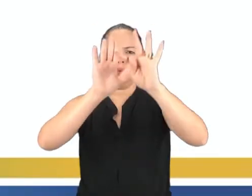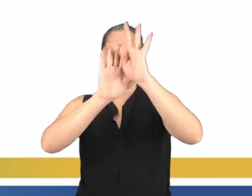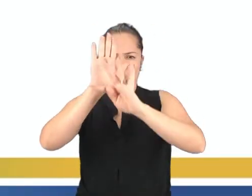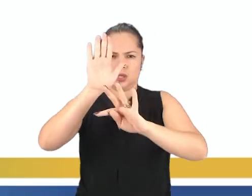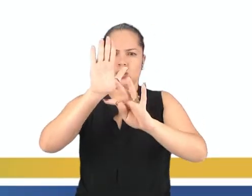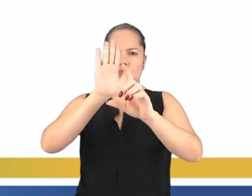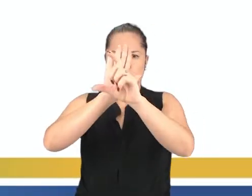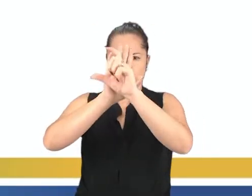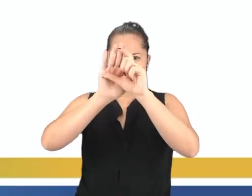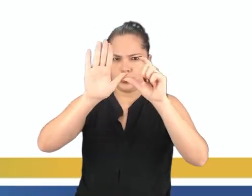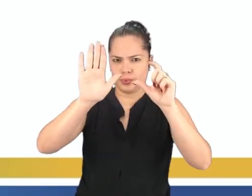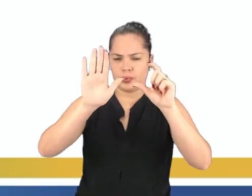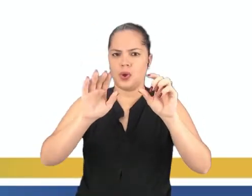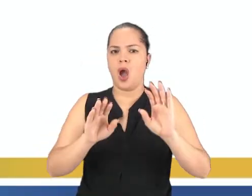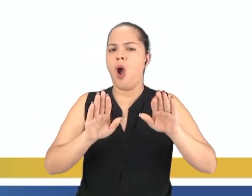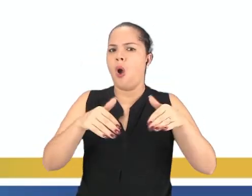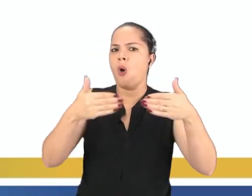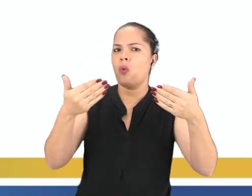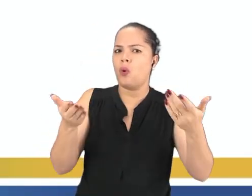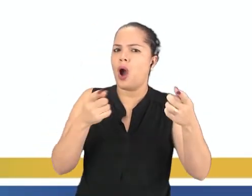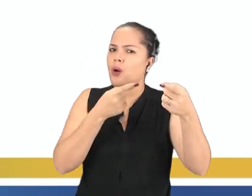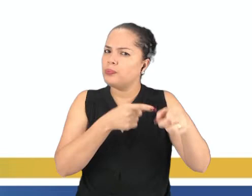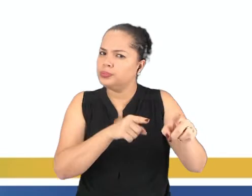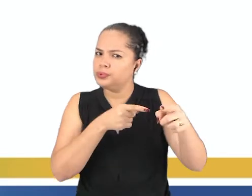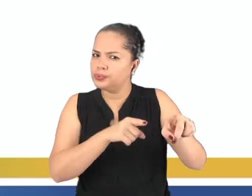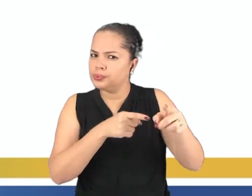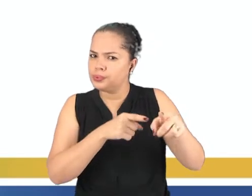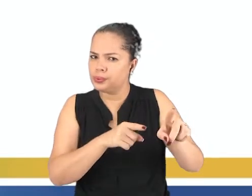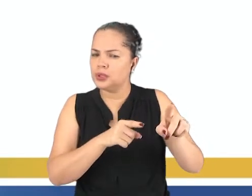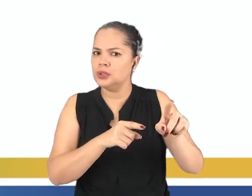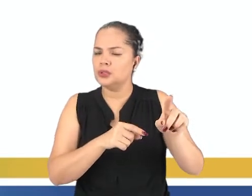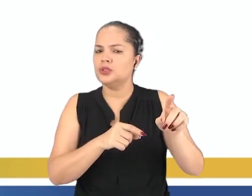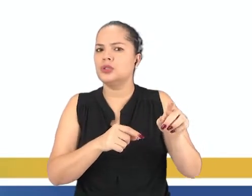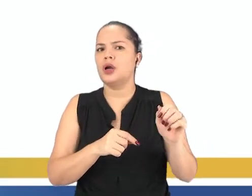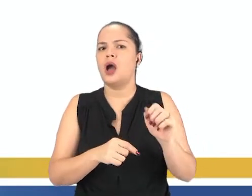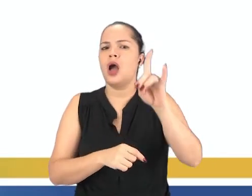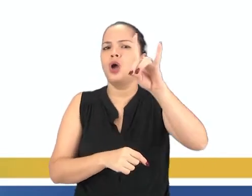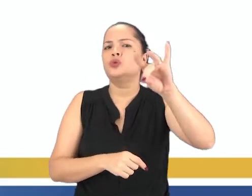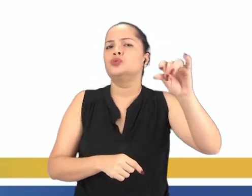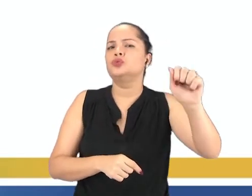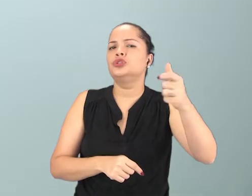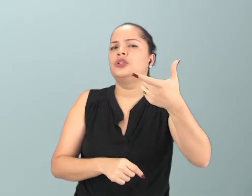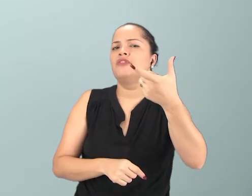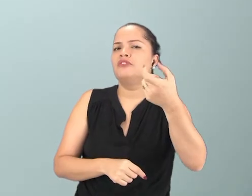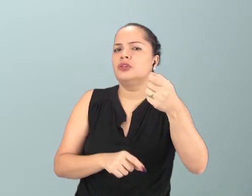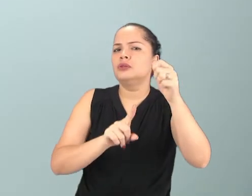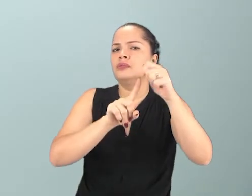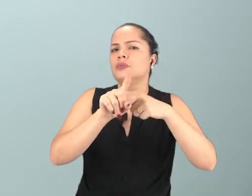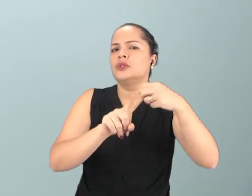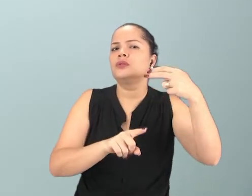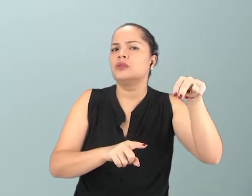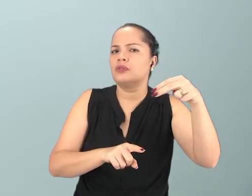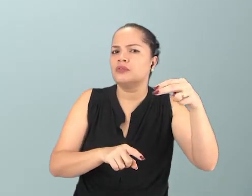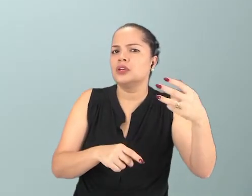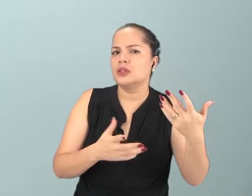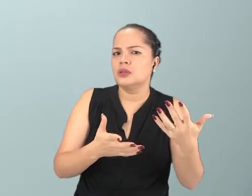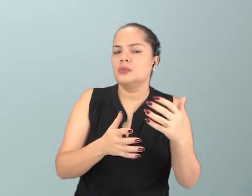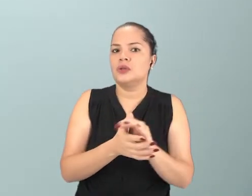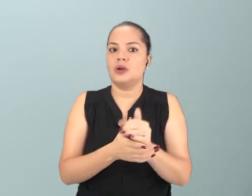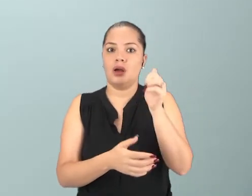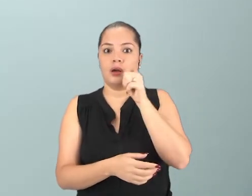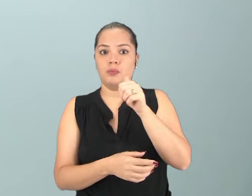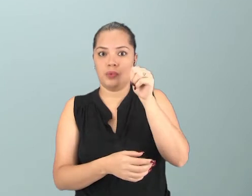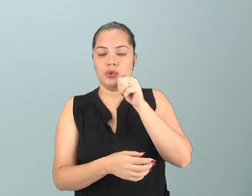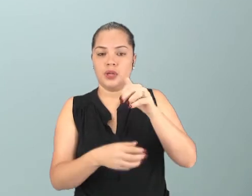a crítica levantada em relação ao dia 20 de novembro? O que ela coloca? Ela coloca